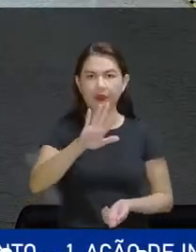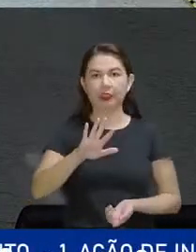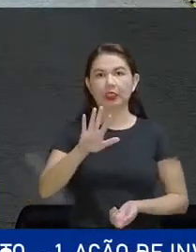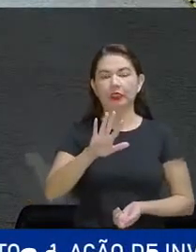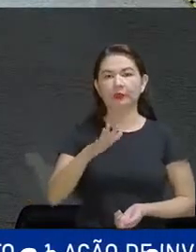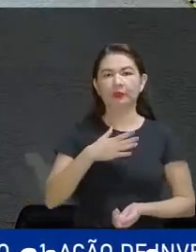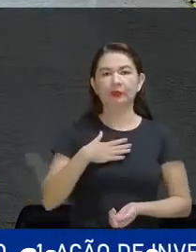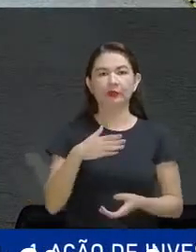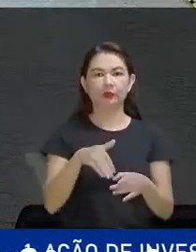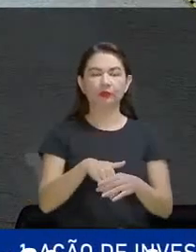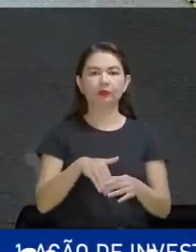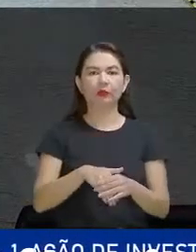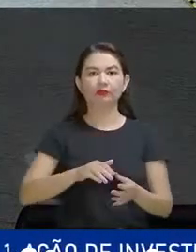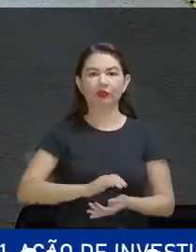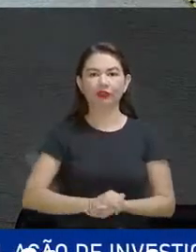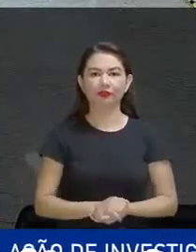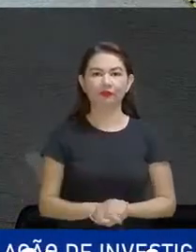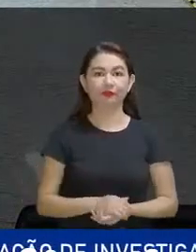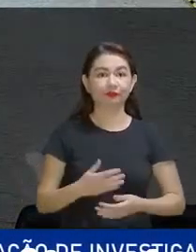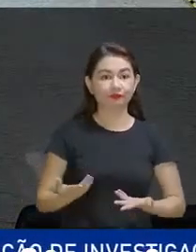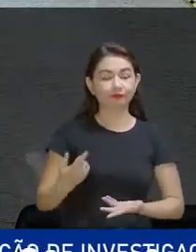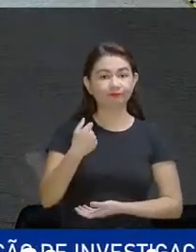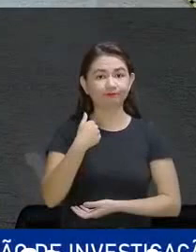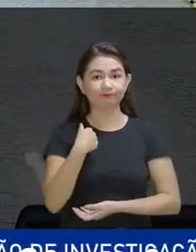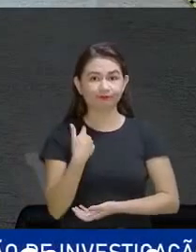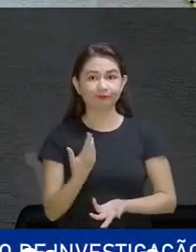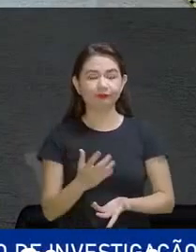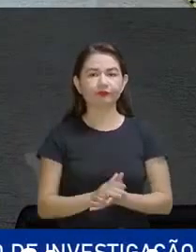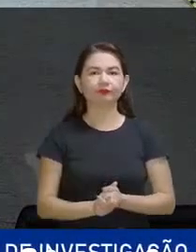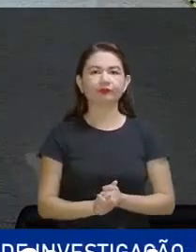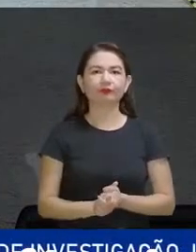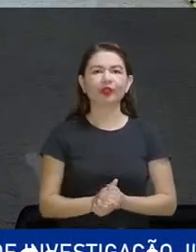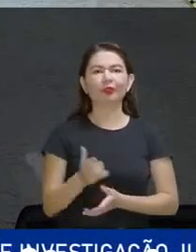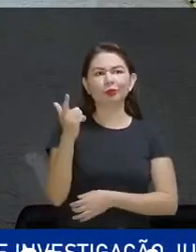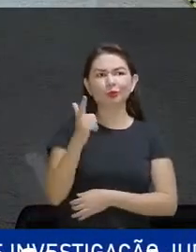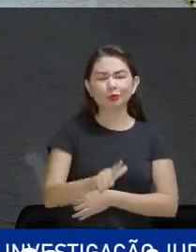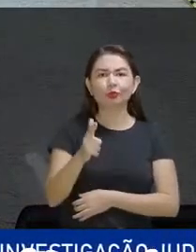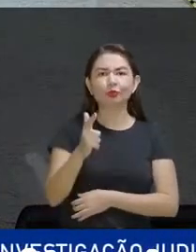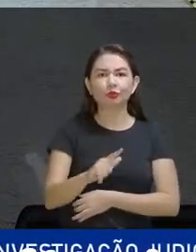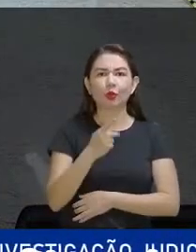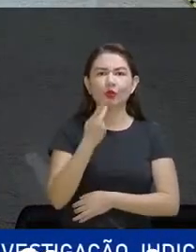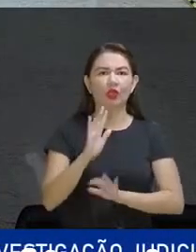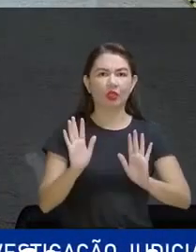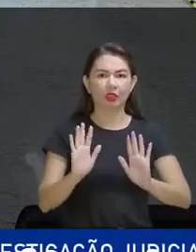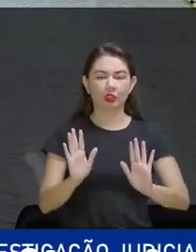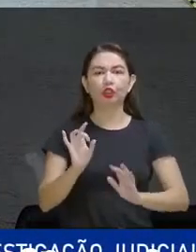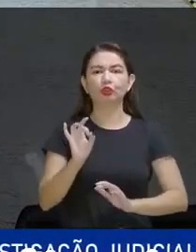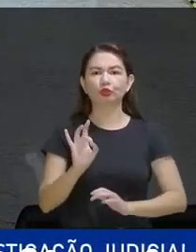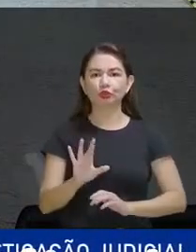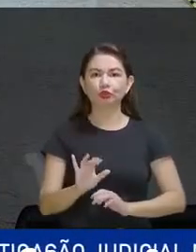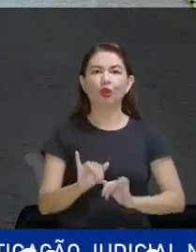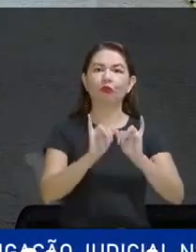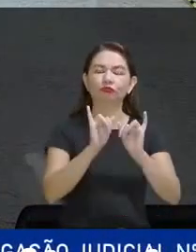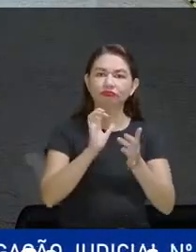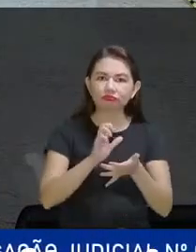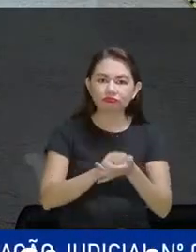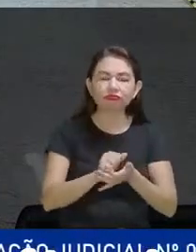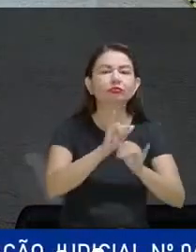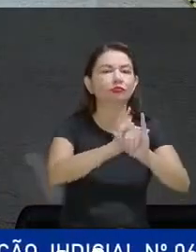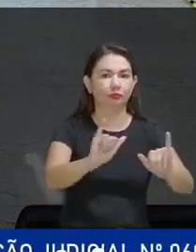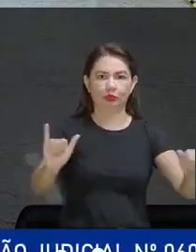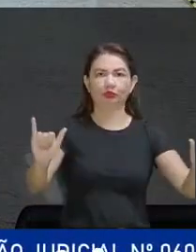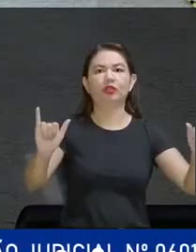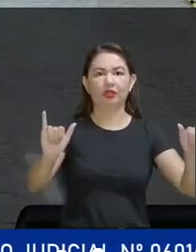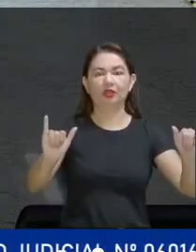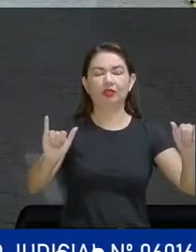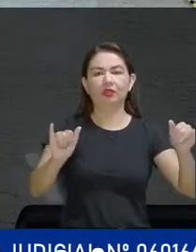do meu voto. Então, para não ser repetitivo, eu vou apenas registrar os fatos aqui